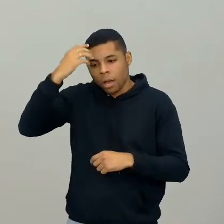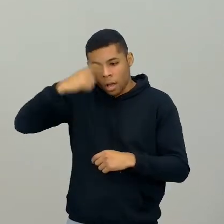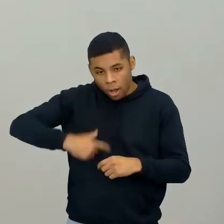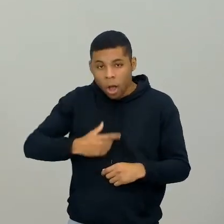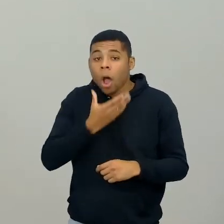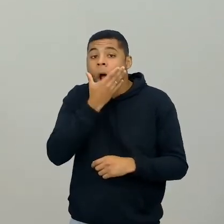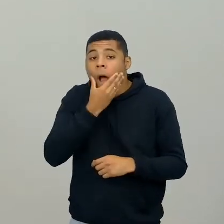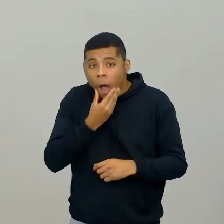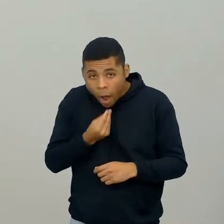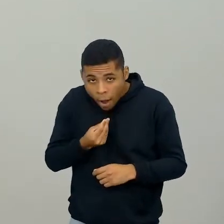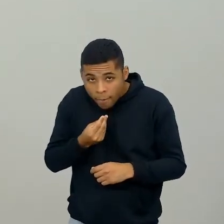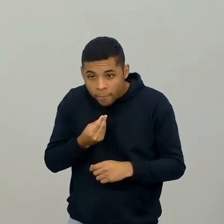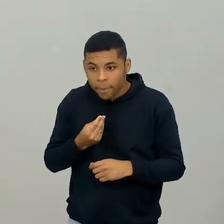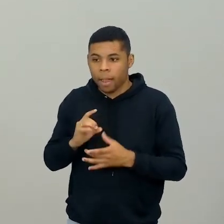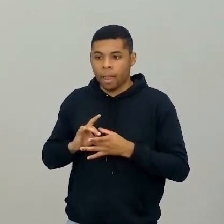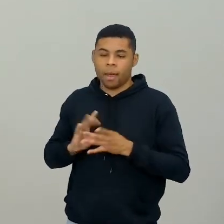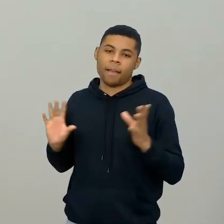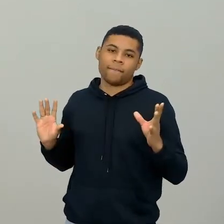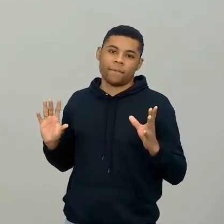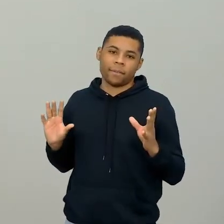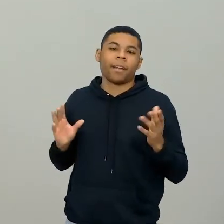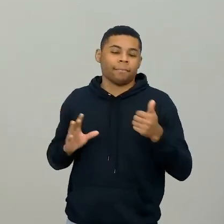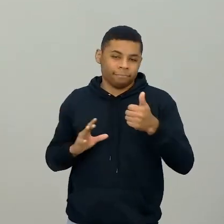livre e porque não era homem.